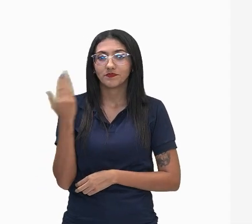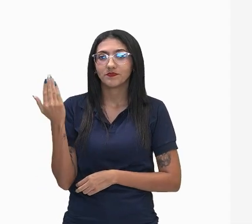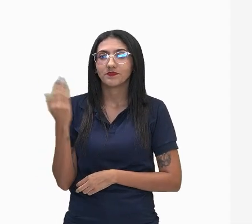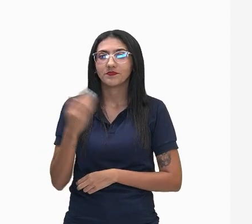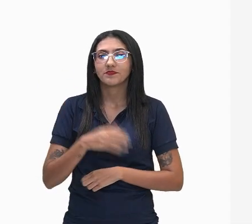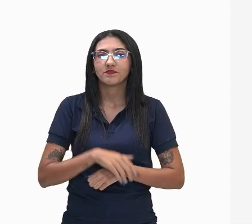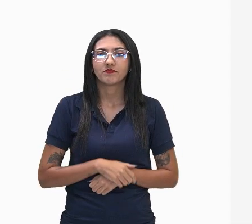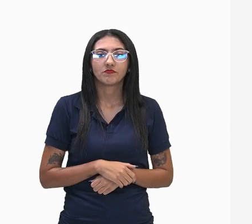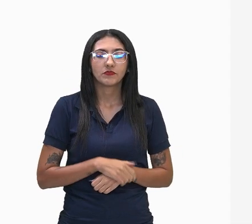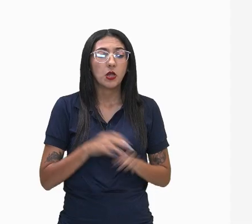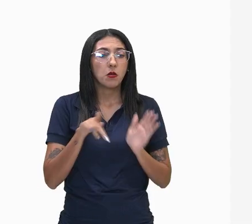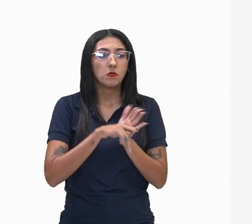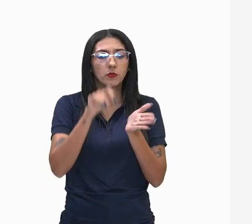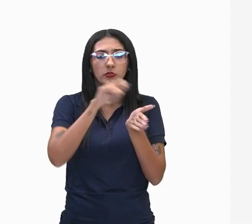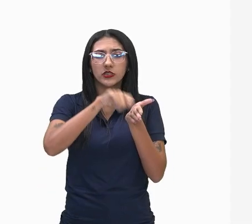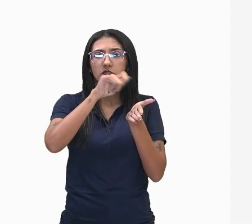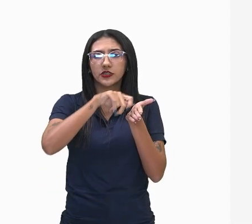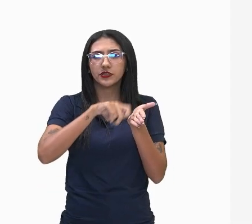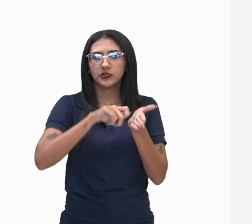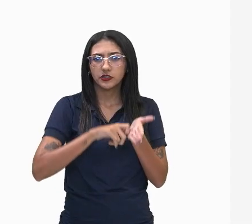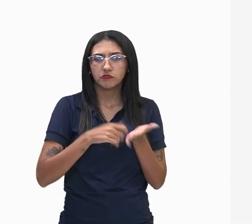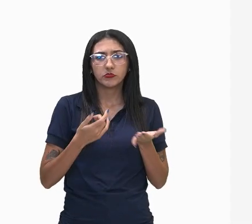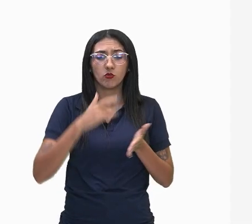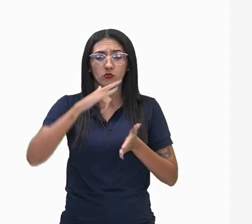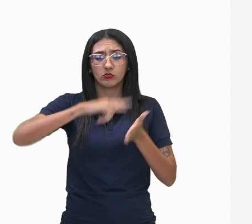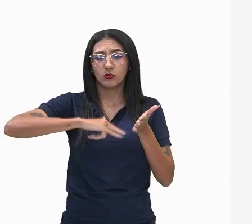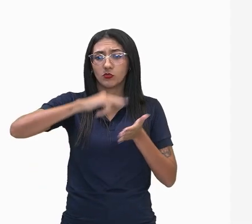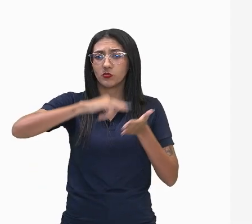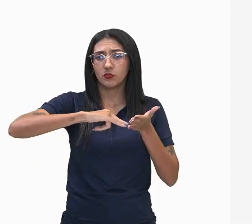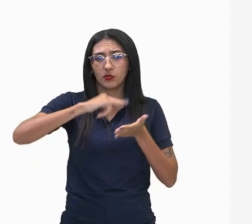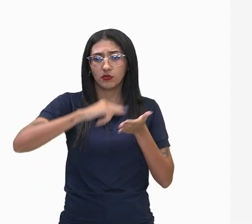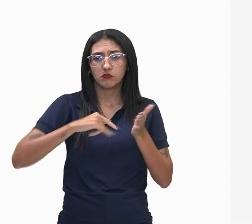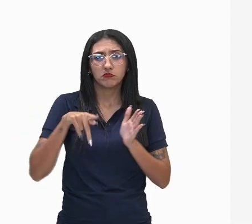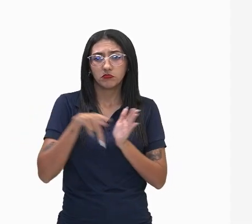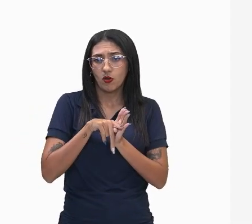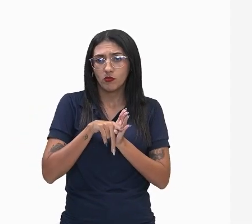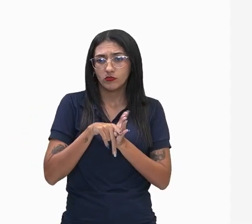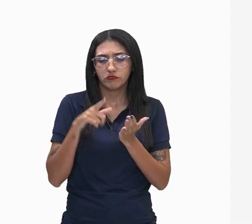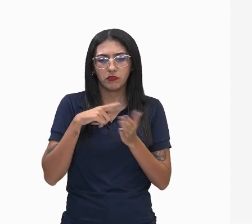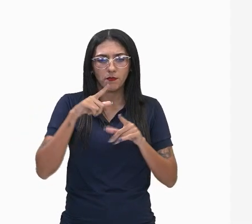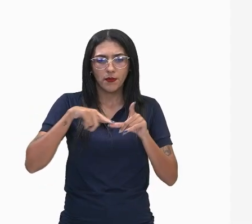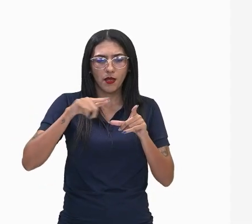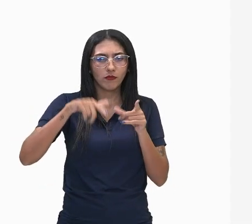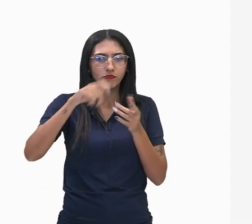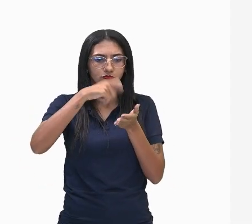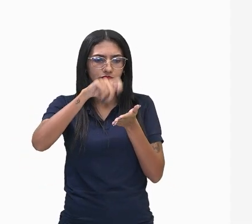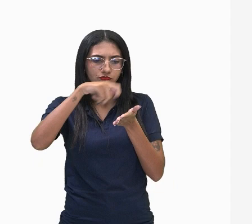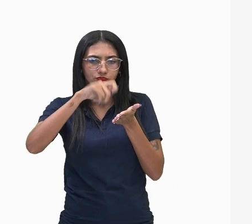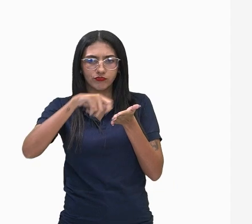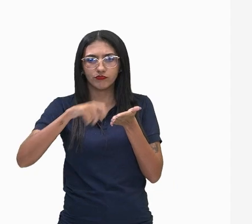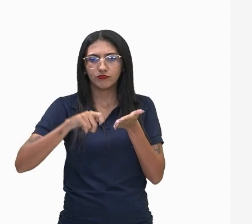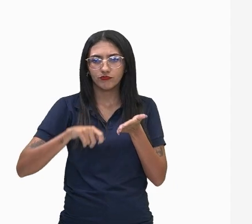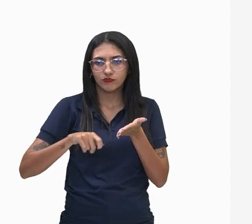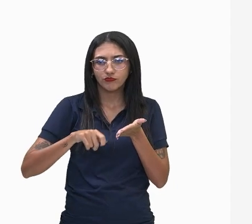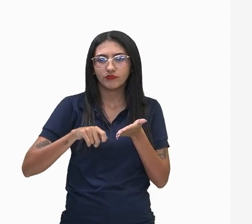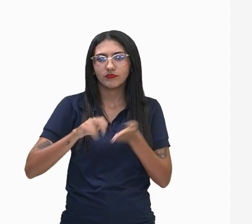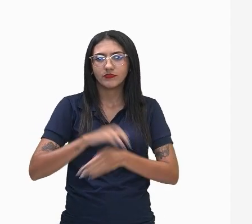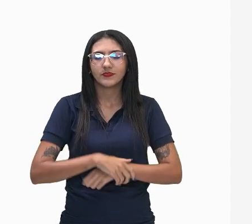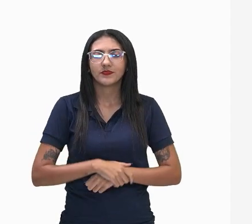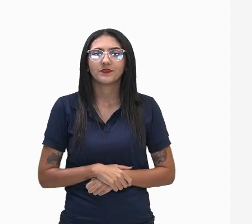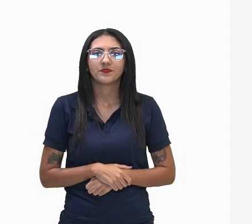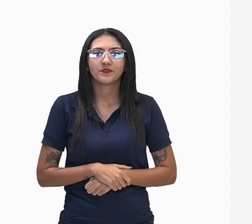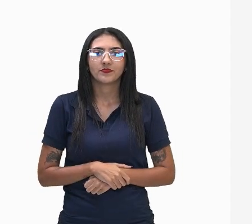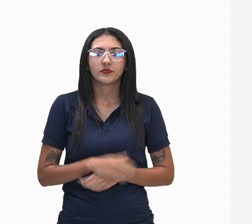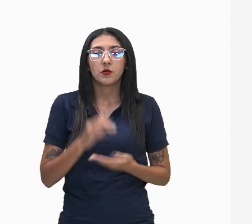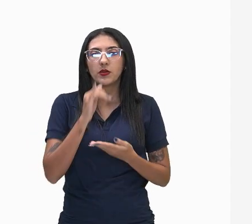fontes escritas são os documentos produzidos por meio justamente da escrita. Tá?